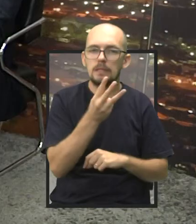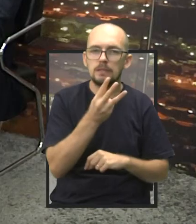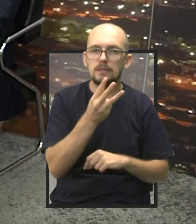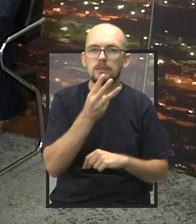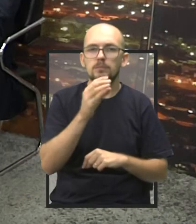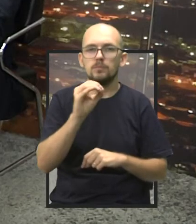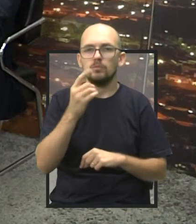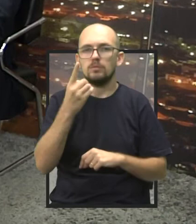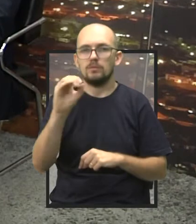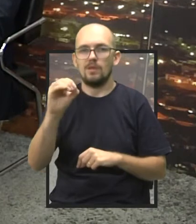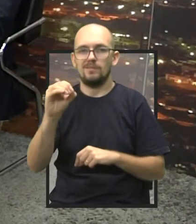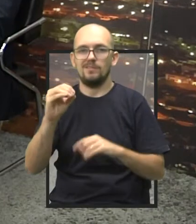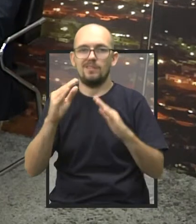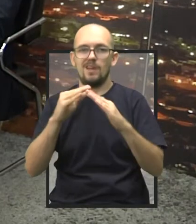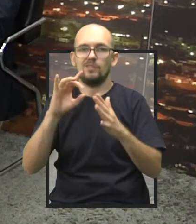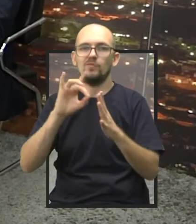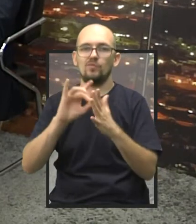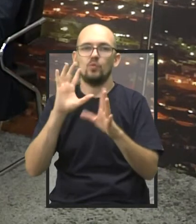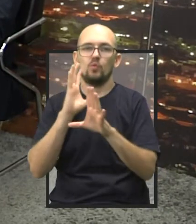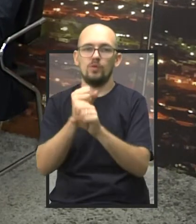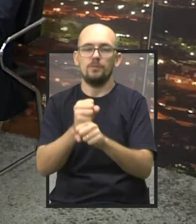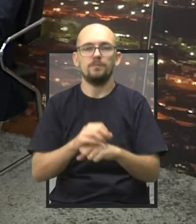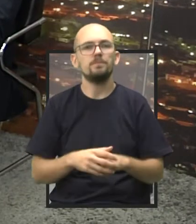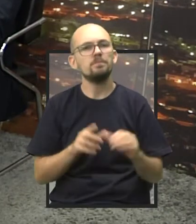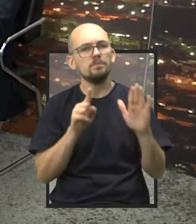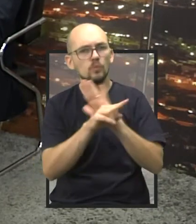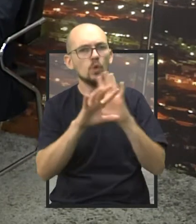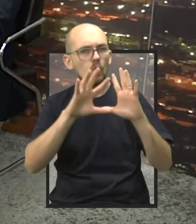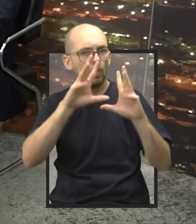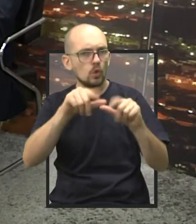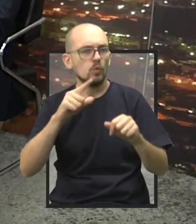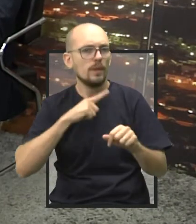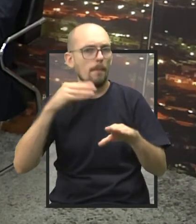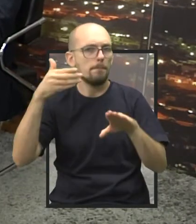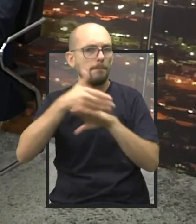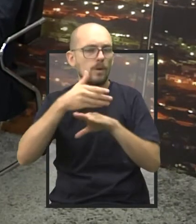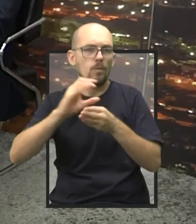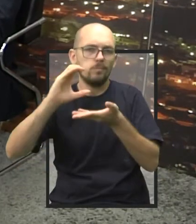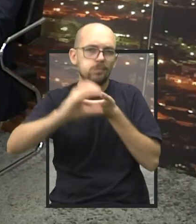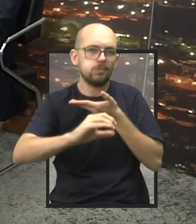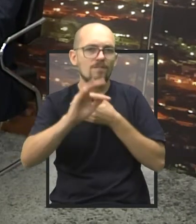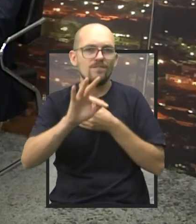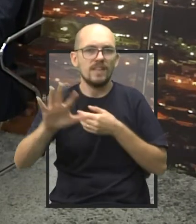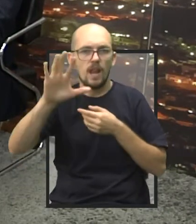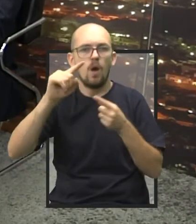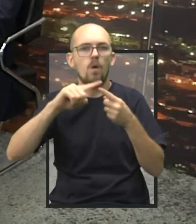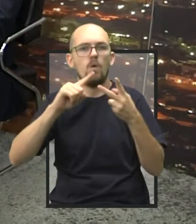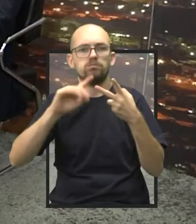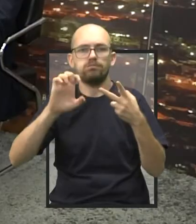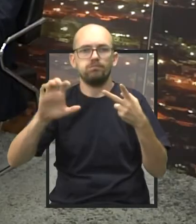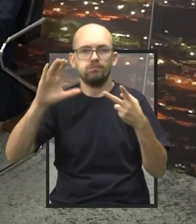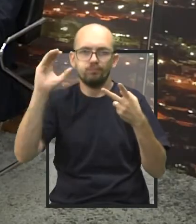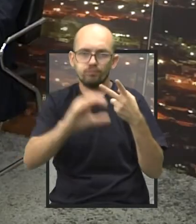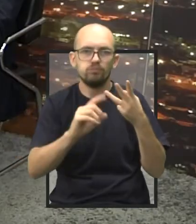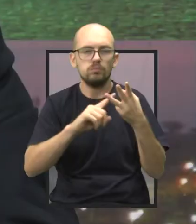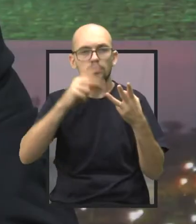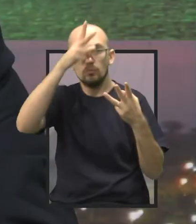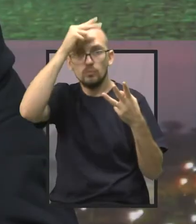unidades. E todos esses empreendimentos, eles têm participação de recursos federais, estaduais e municipais?